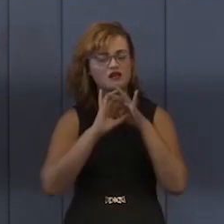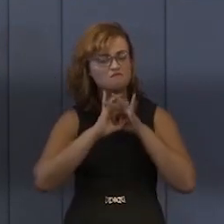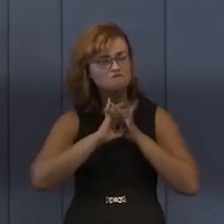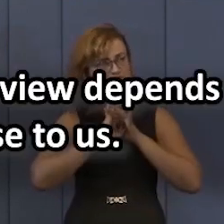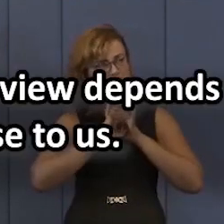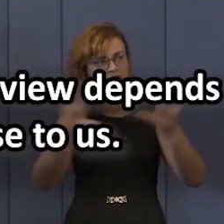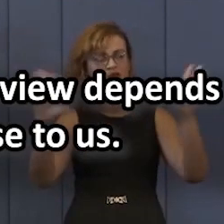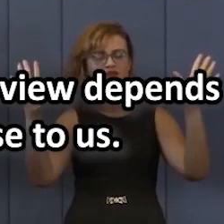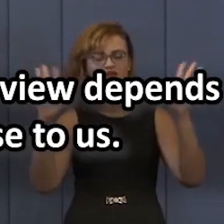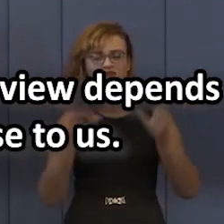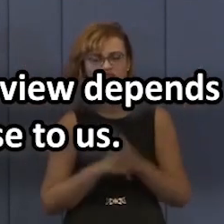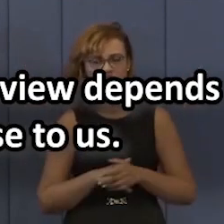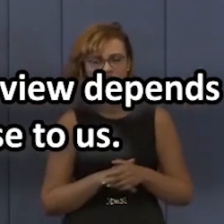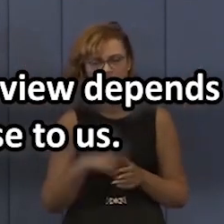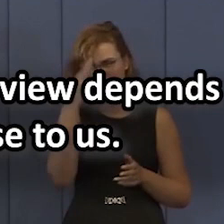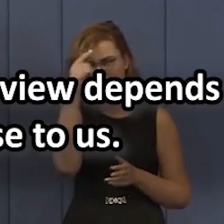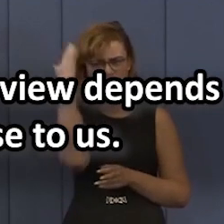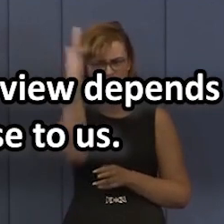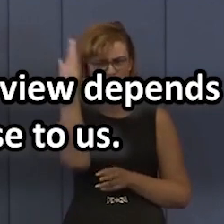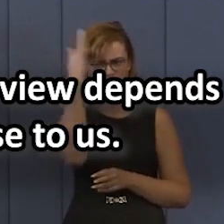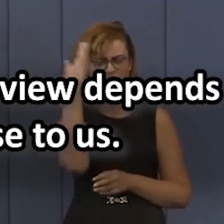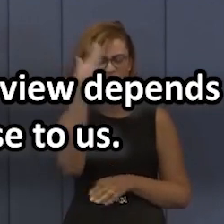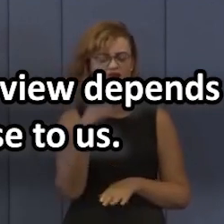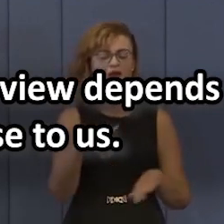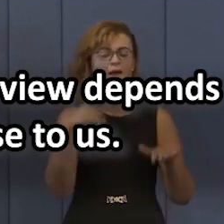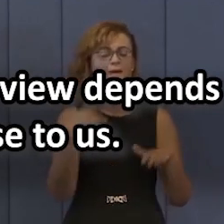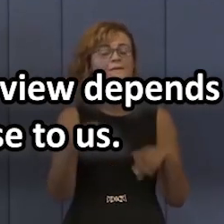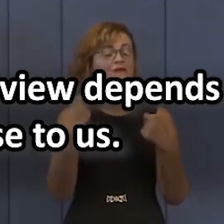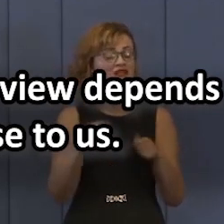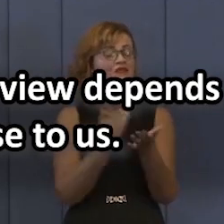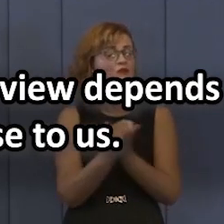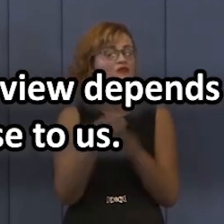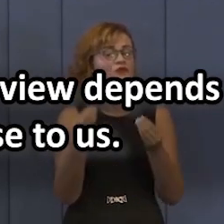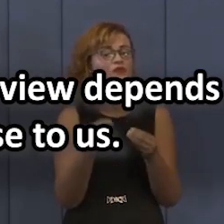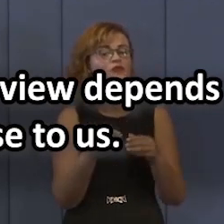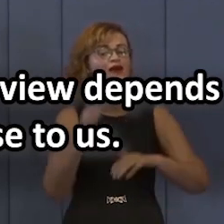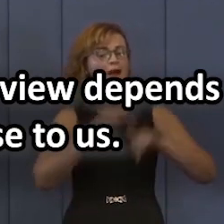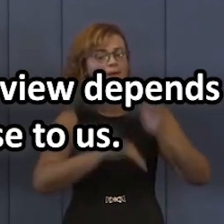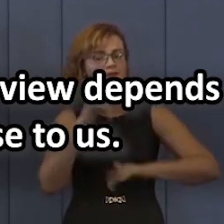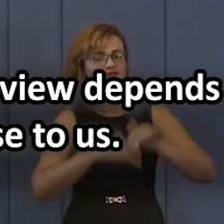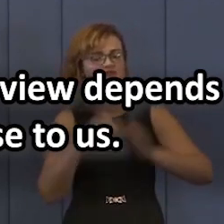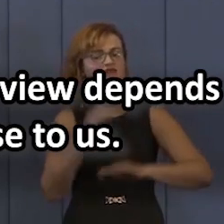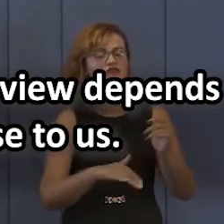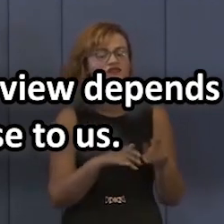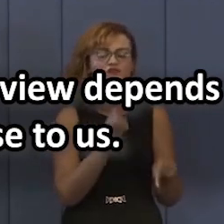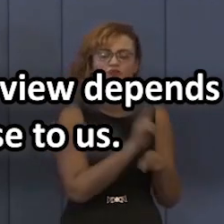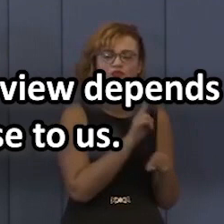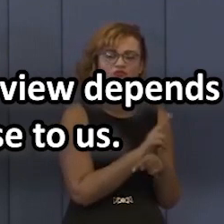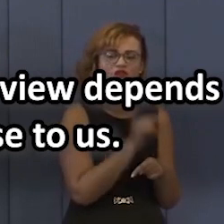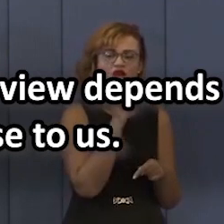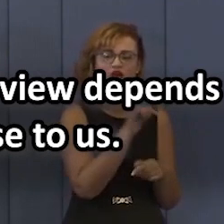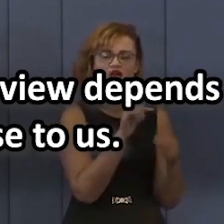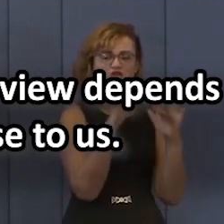livre. A sociedade livre, ou a liberdade, do seu ponto de vista filosófico, depende integralmente